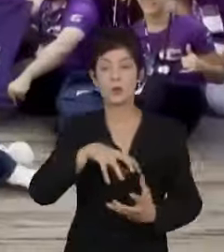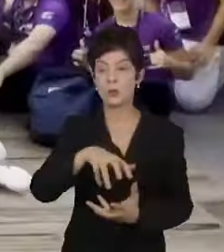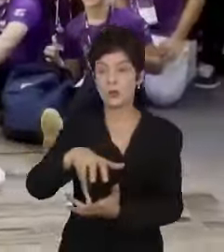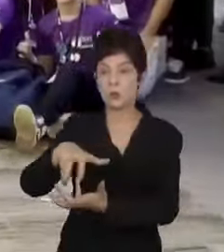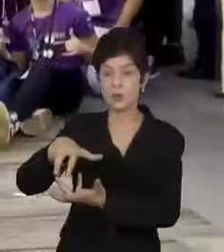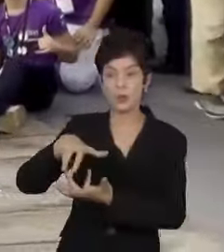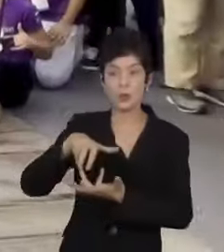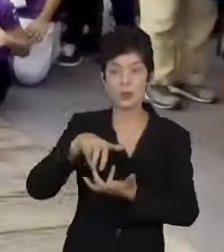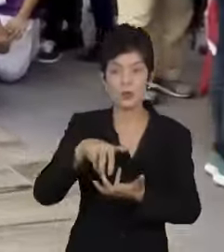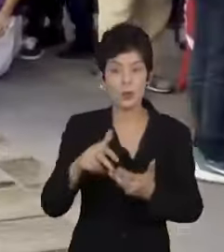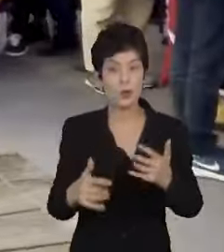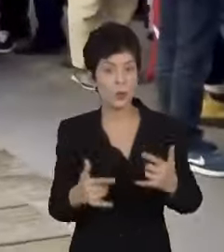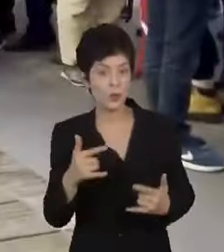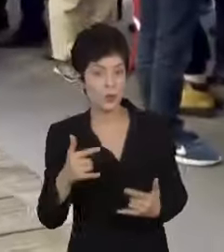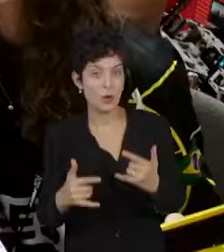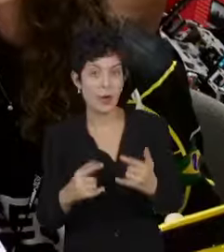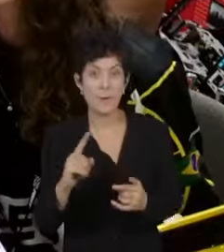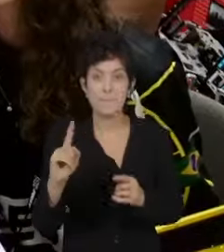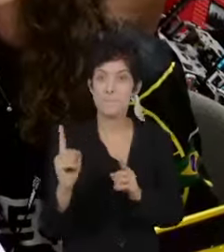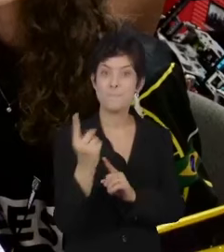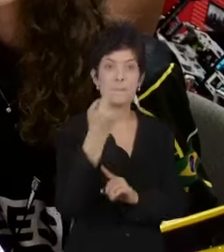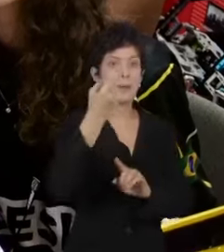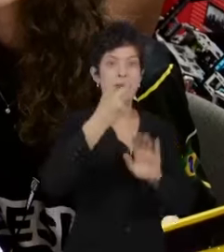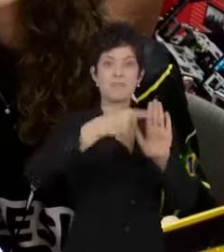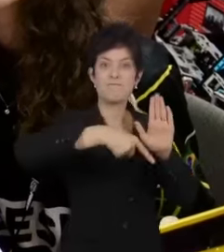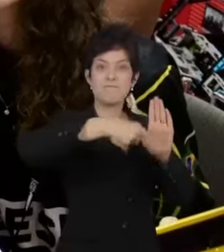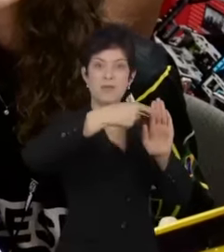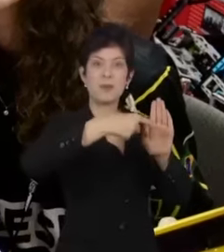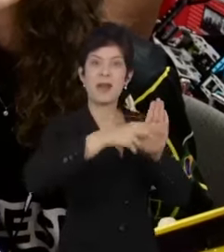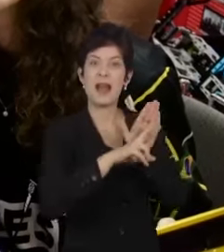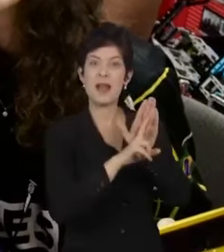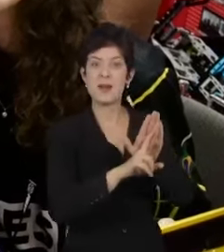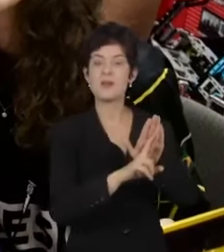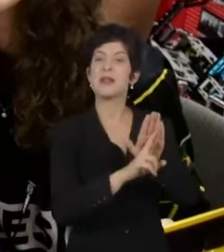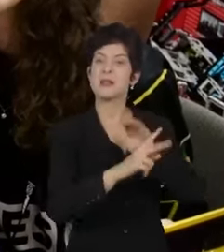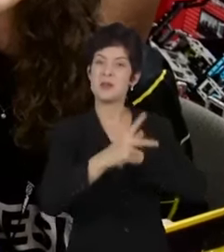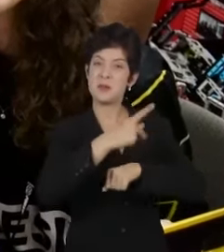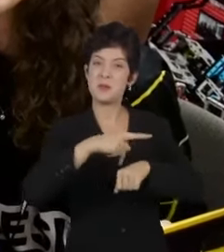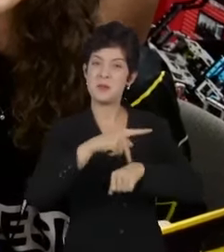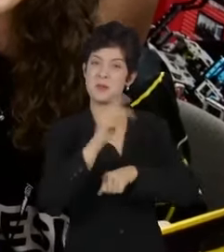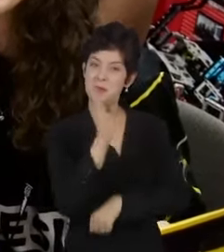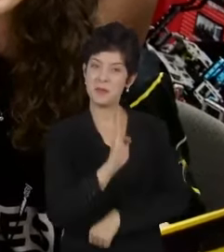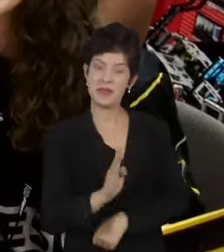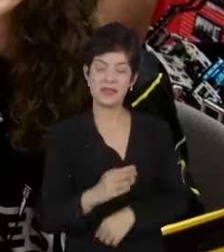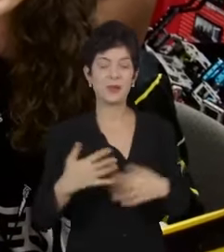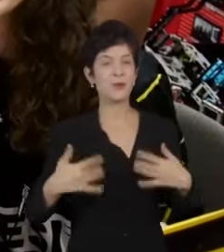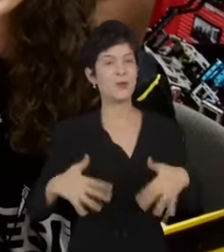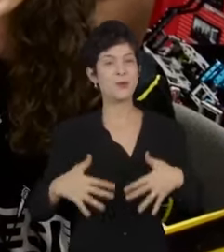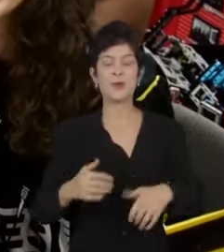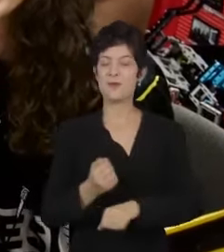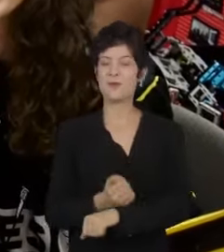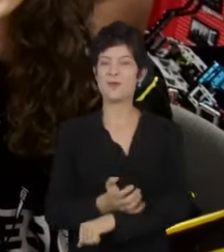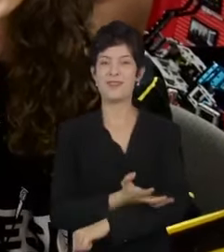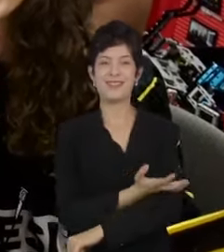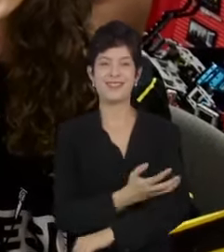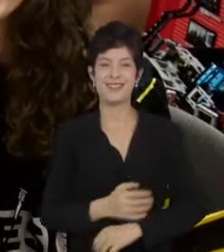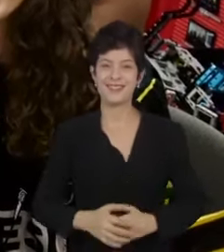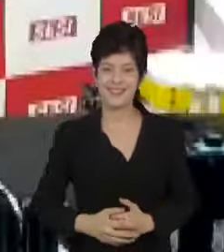e nós conseguimos o primeiro lugar representando o nosso país, foi, assim, muito emocionante,